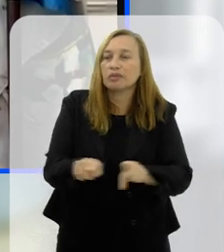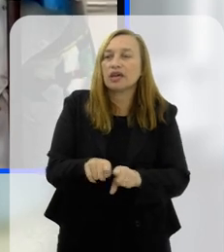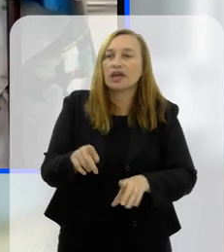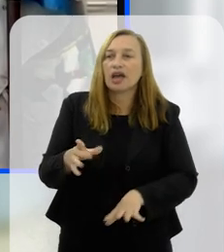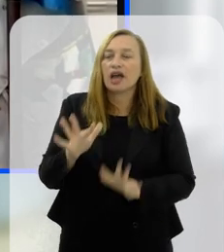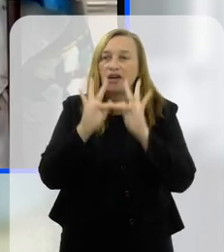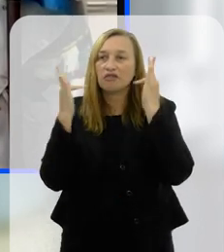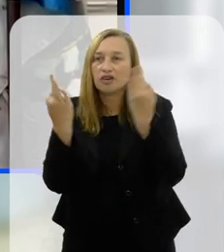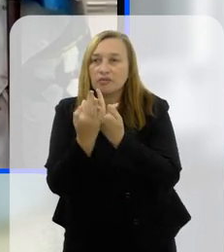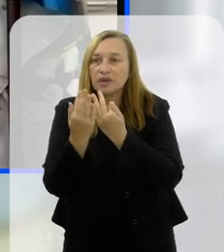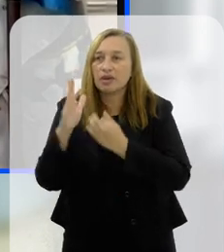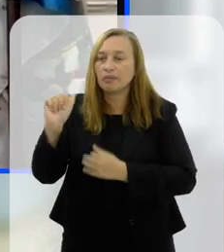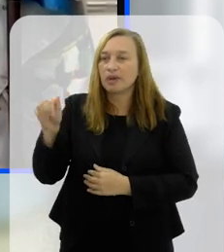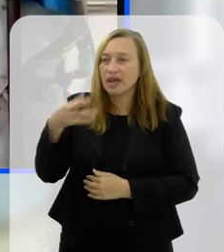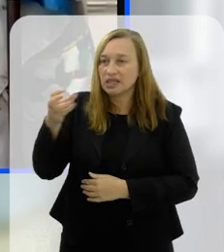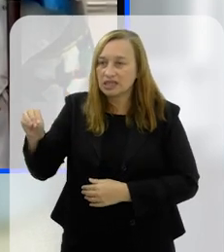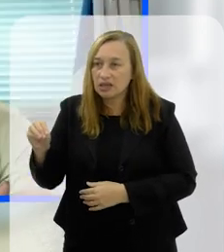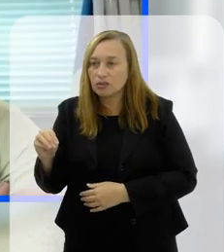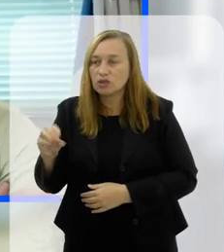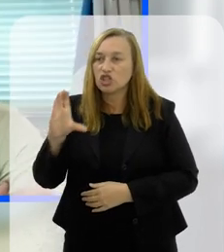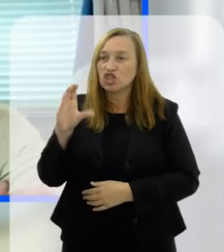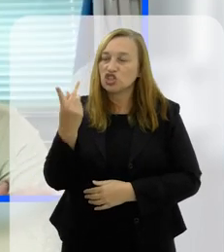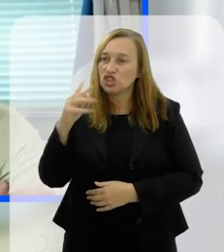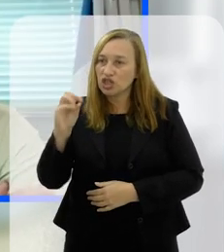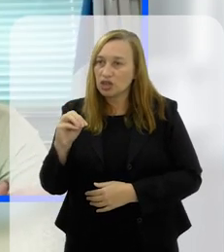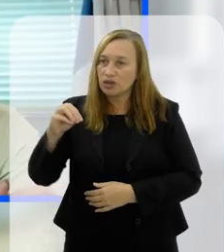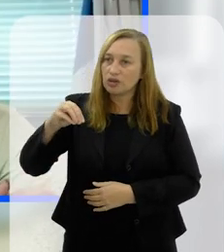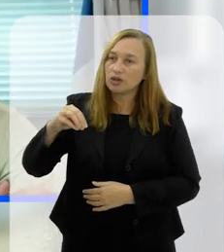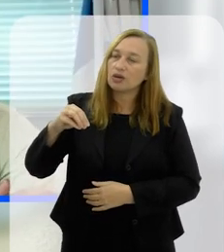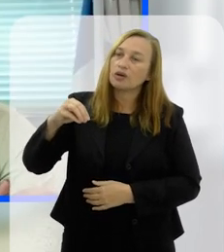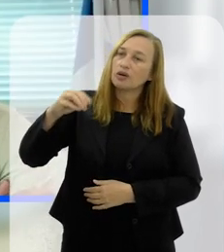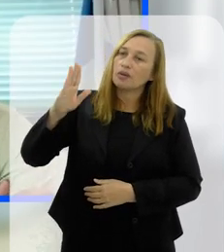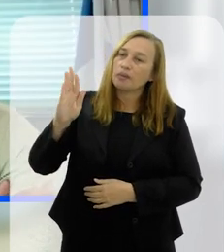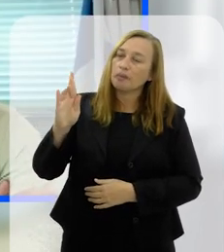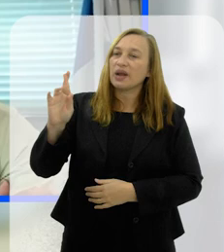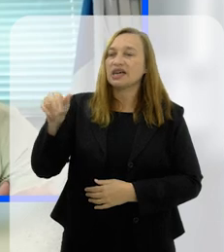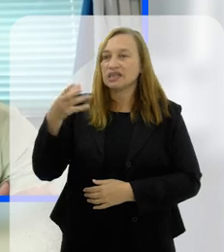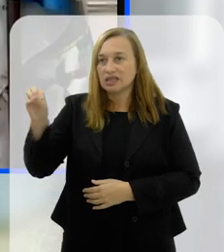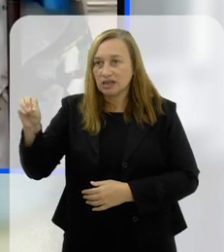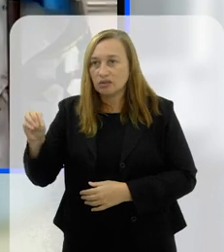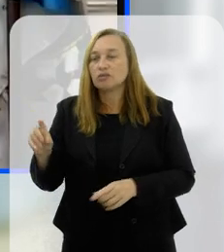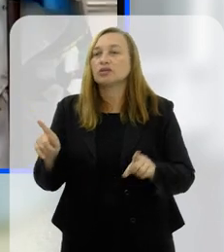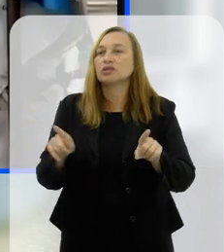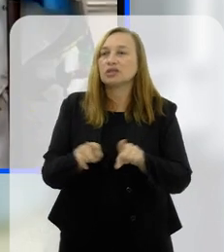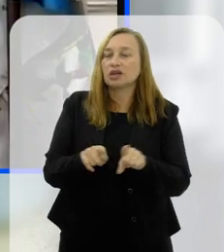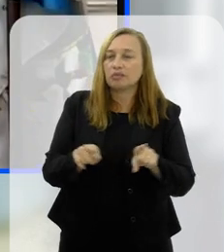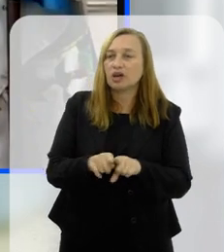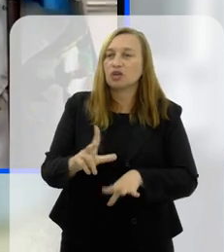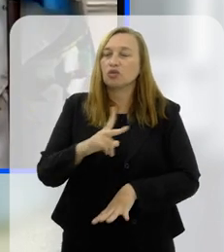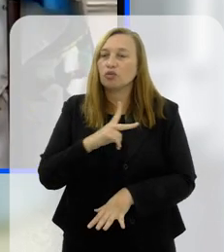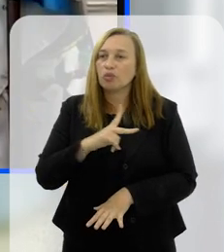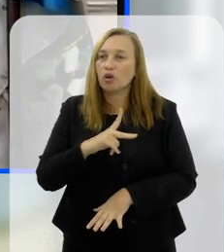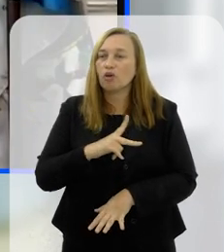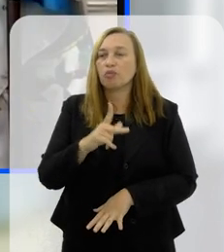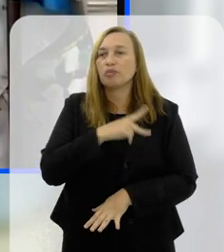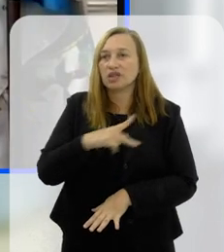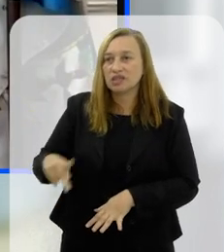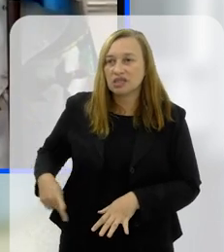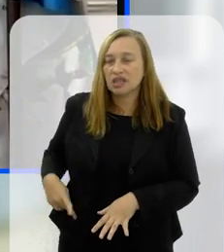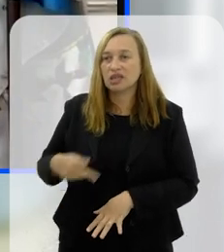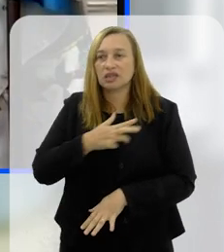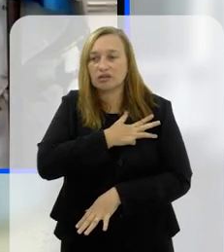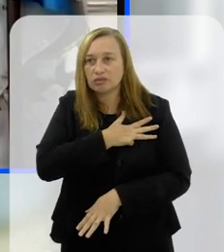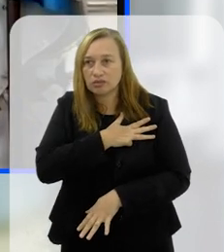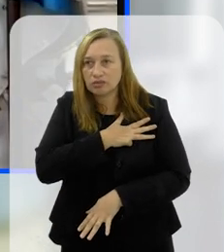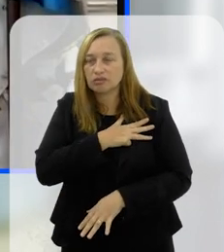irmão Chiquinho brazão como citou né o deputado Chiquinho brasão através de emendas também e através do próprio nosso